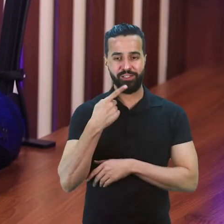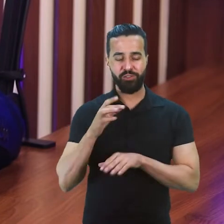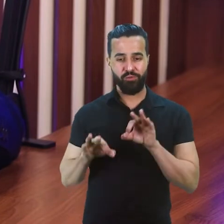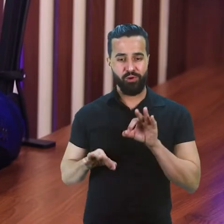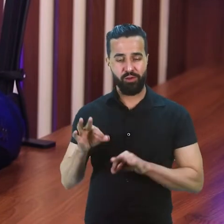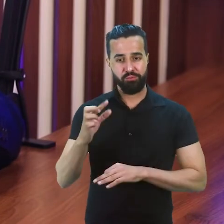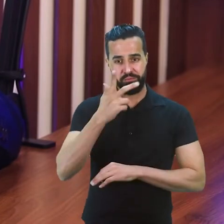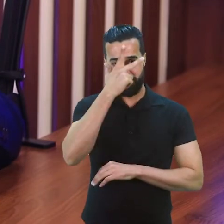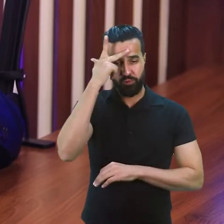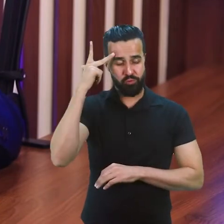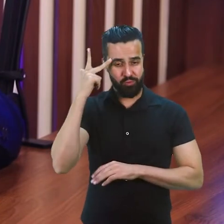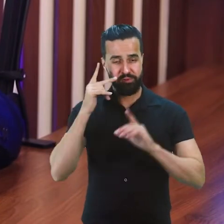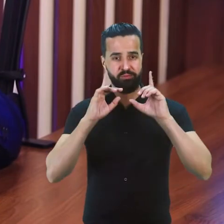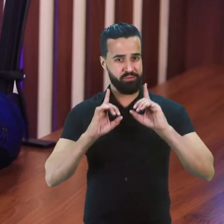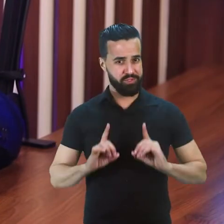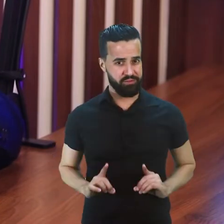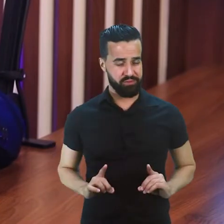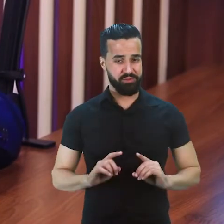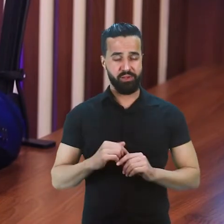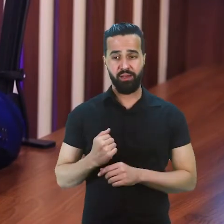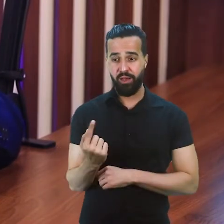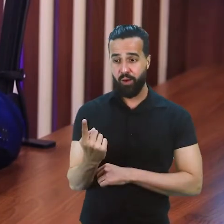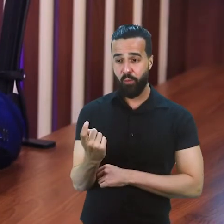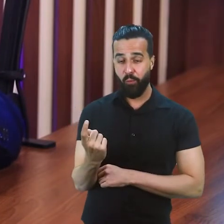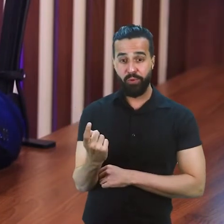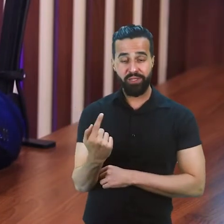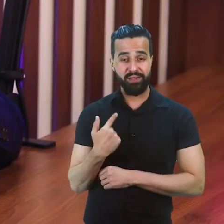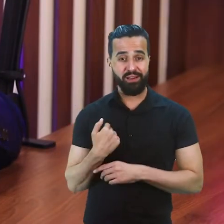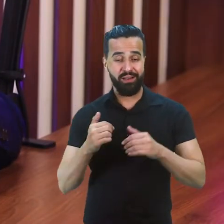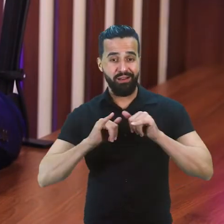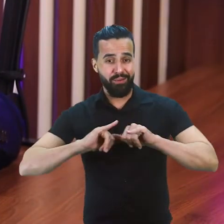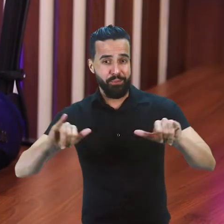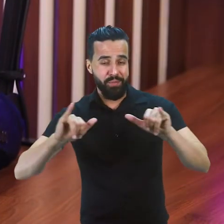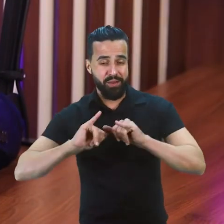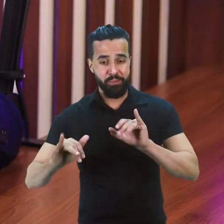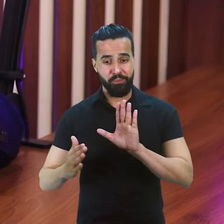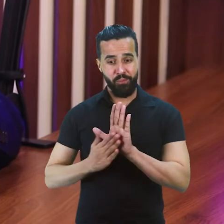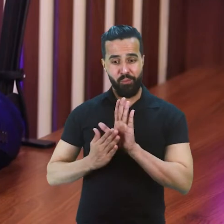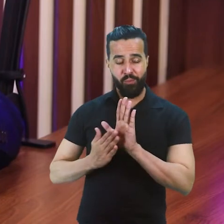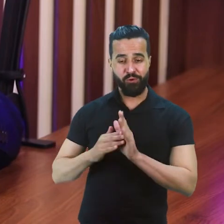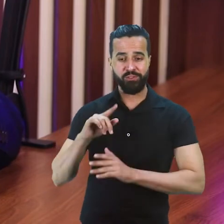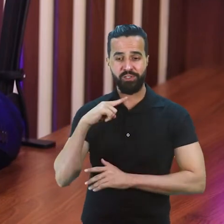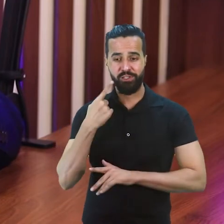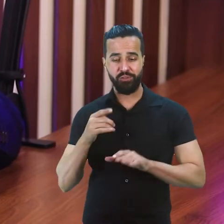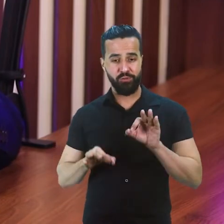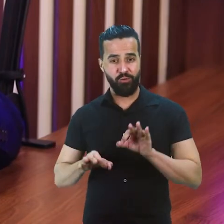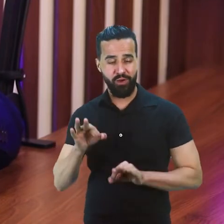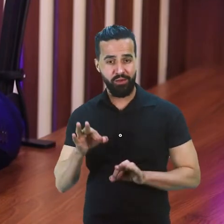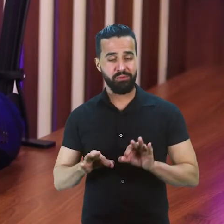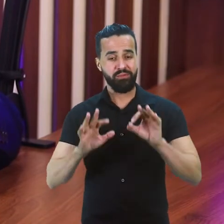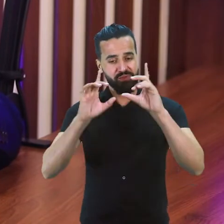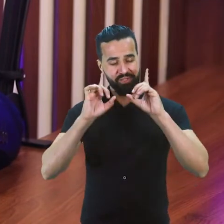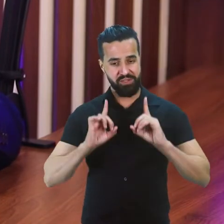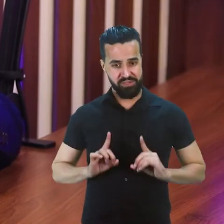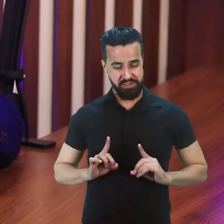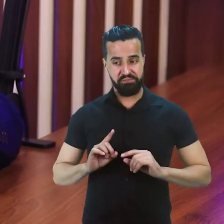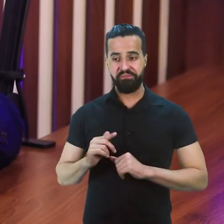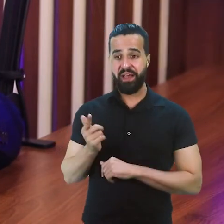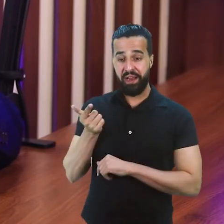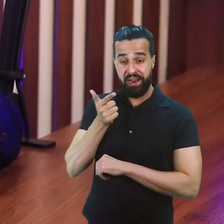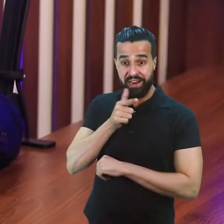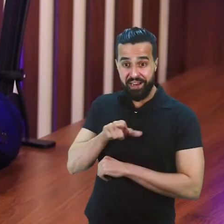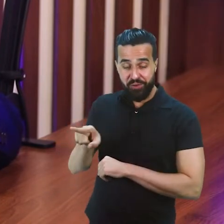né? Foi a única campanha que tinha proposta para o advogado e advogada com deficiência. O Dr. Lúcio Flávio ganhou, me nomeou presidente